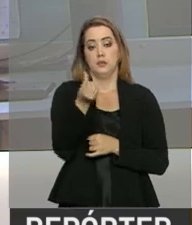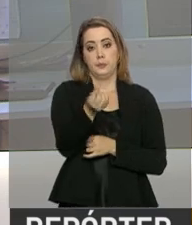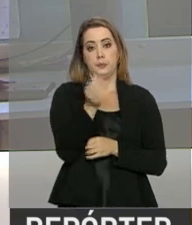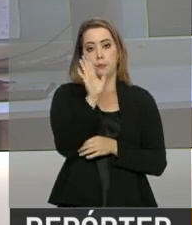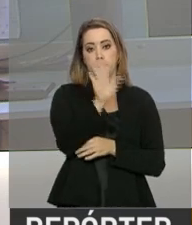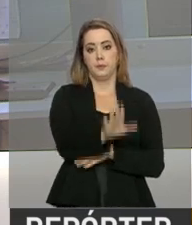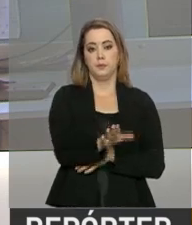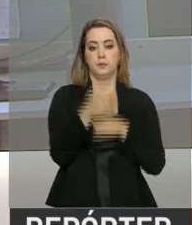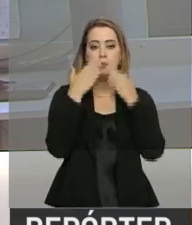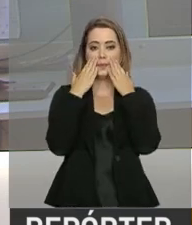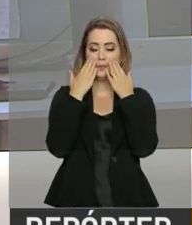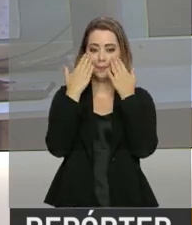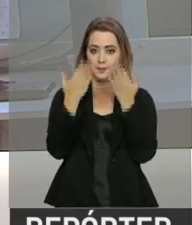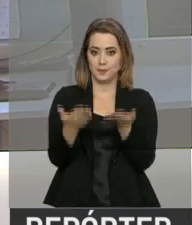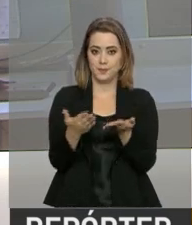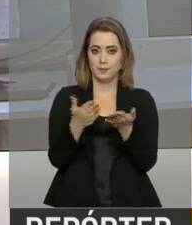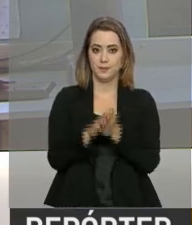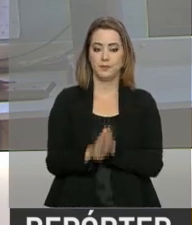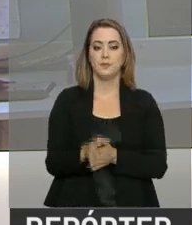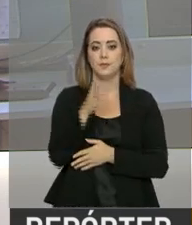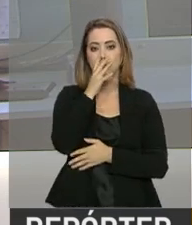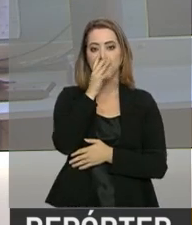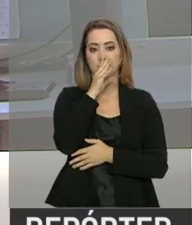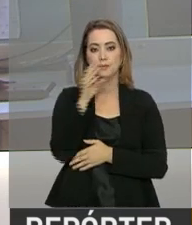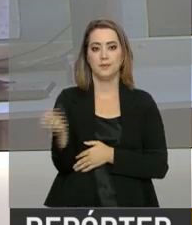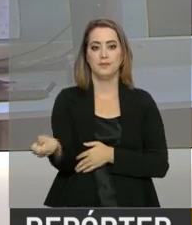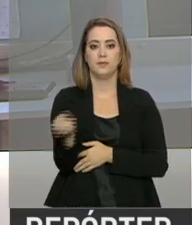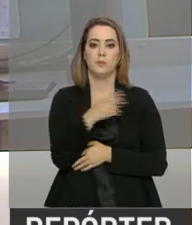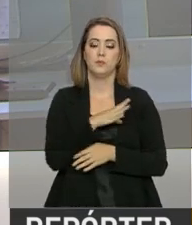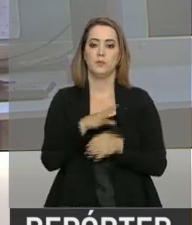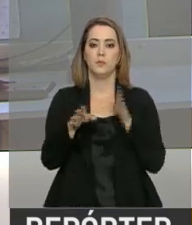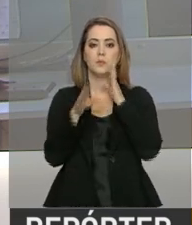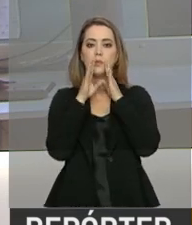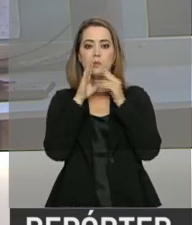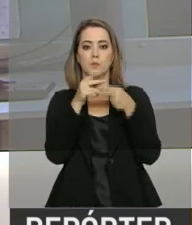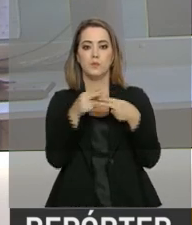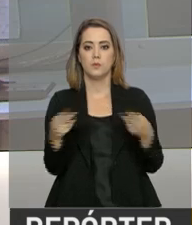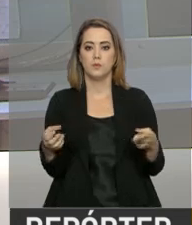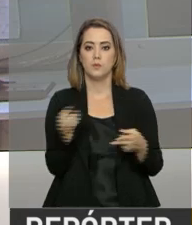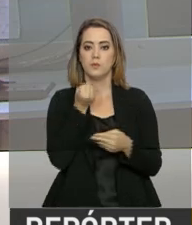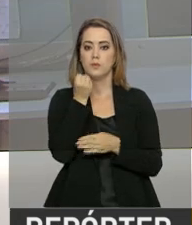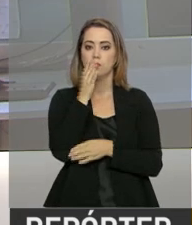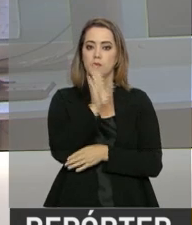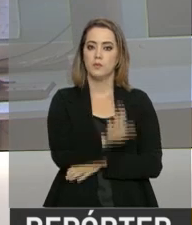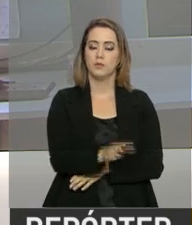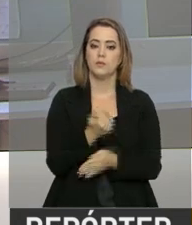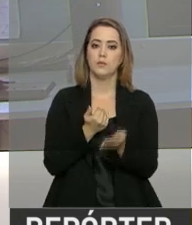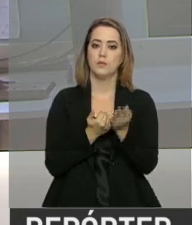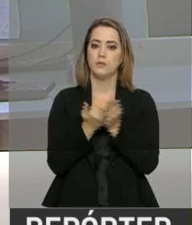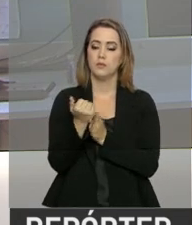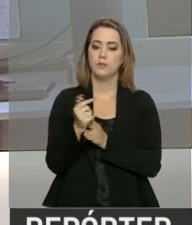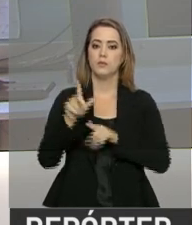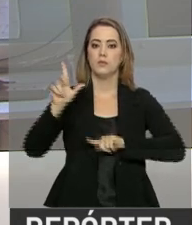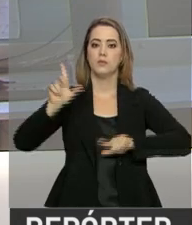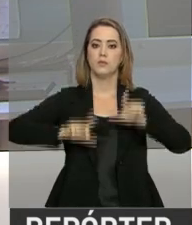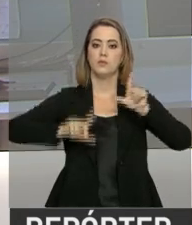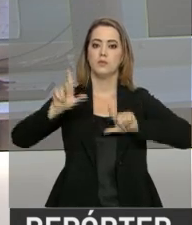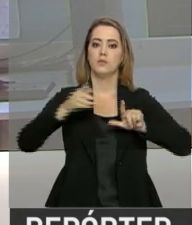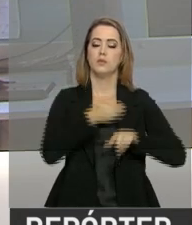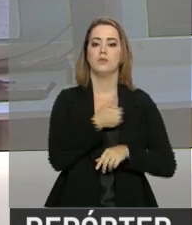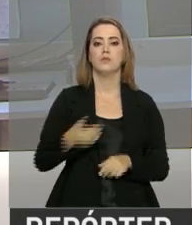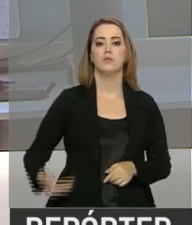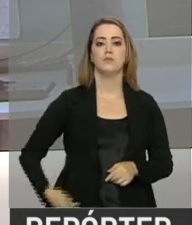às 6 da tarde na nossa próxima edição acompanhe também as novidades Pelas nossas redes sociais Uma boa tarde para você e continue com a gente